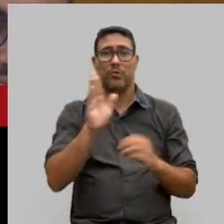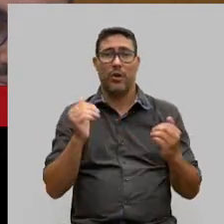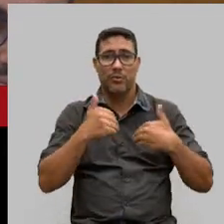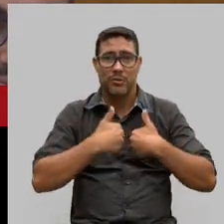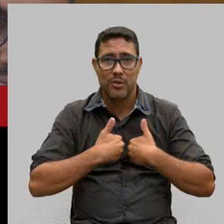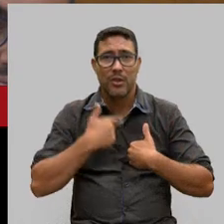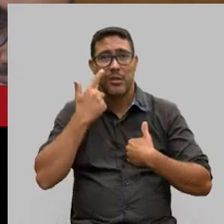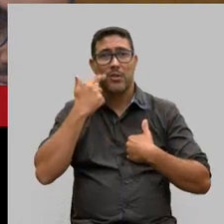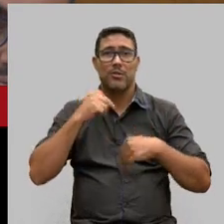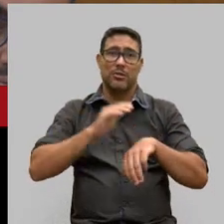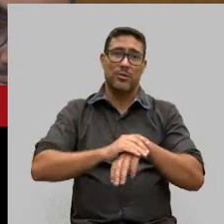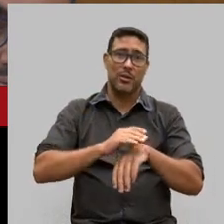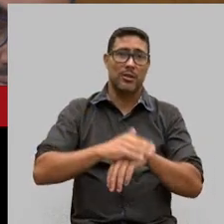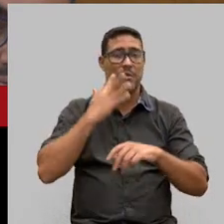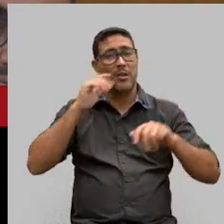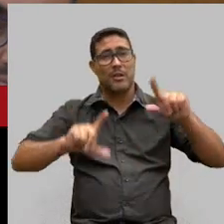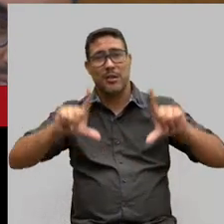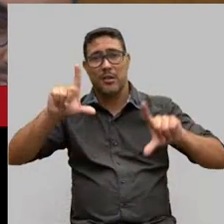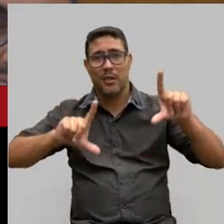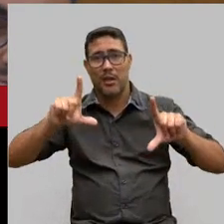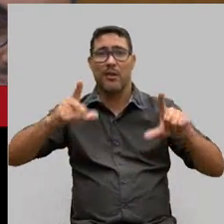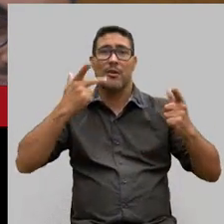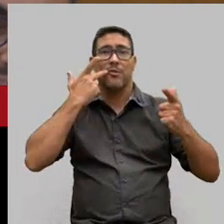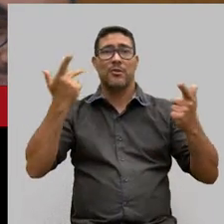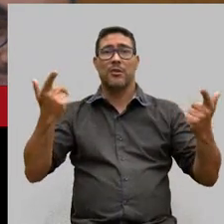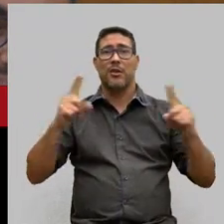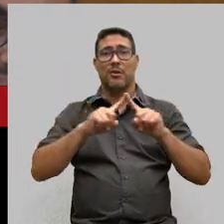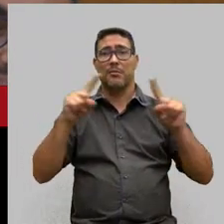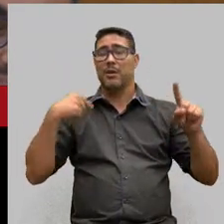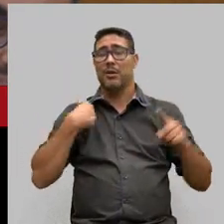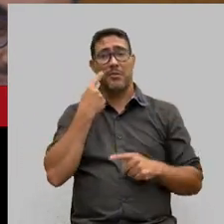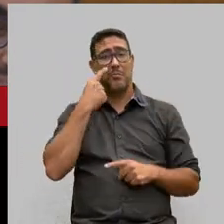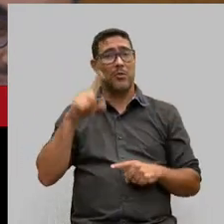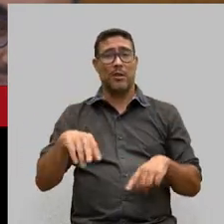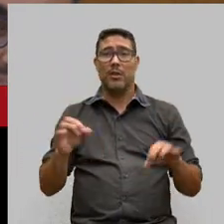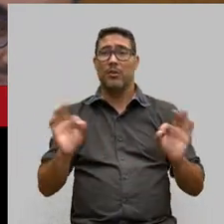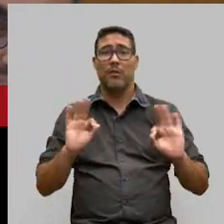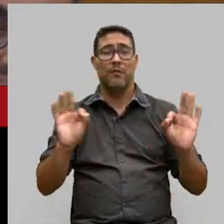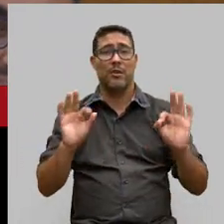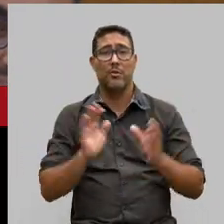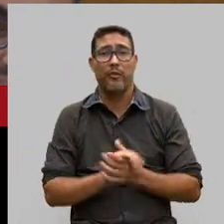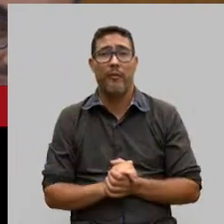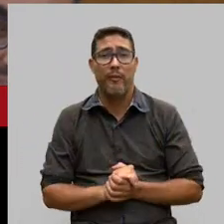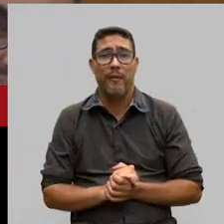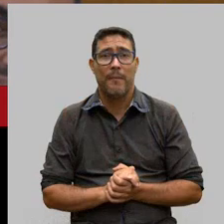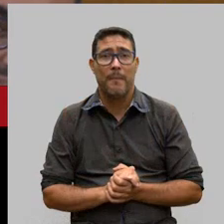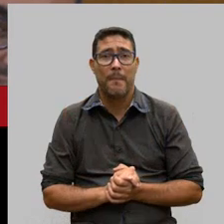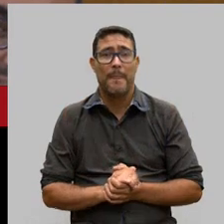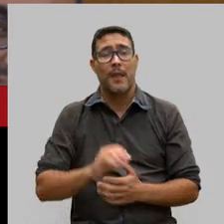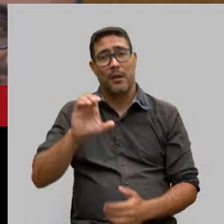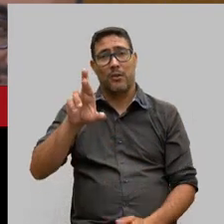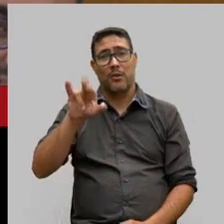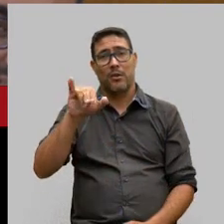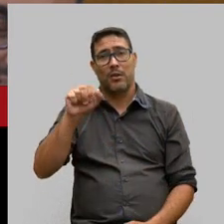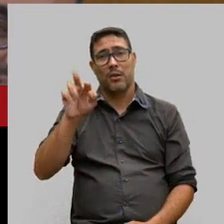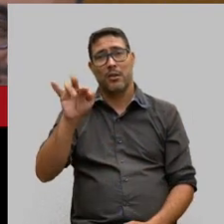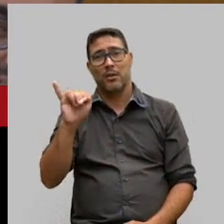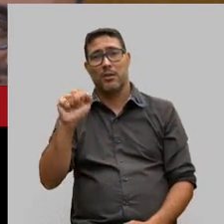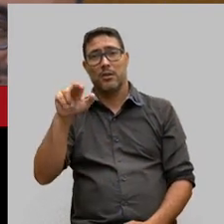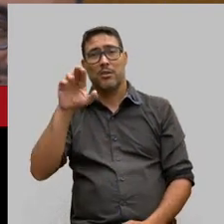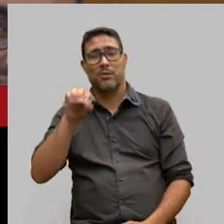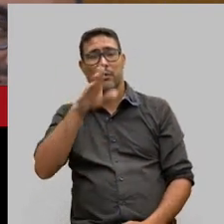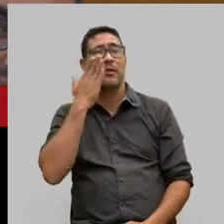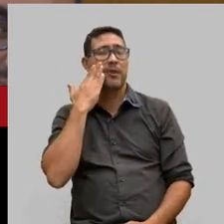televisão que o autismo as pessoas com deficiência Não vejo não vejo agora o Cristiano sabe o que que é uma